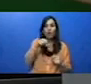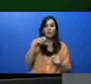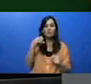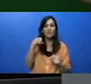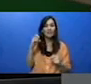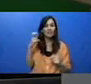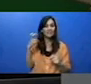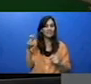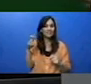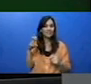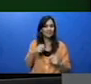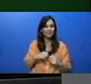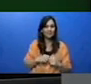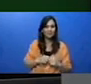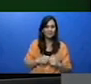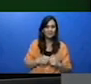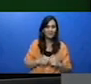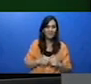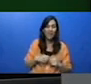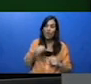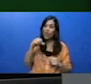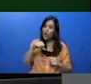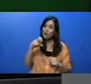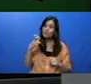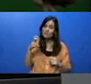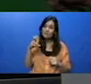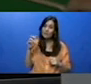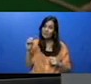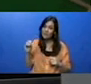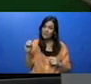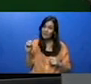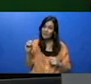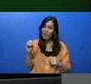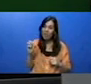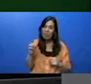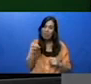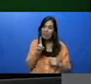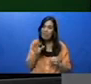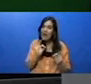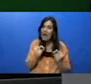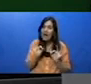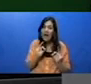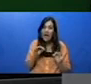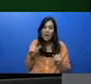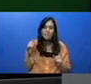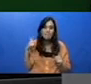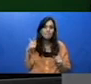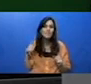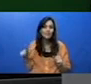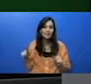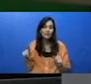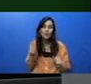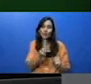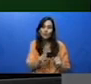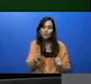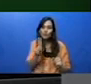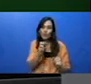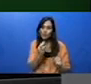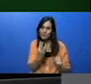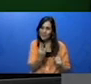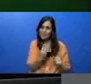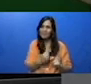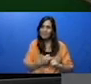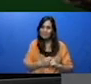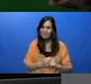905 e 950. Não repetiu, né? E usou os 3. Então,